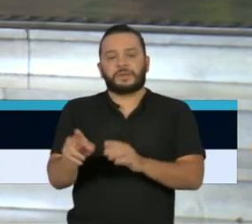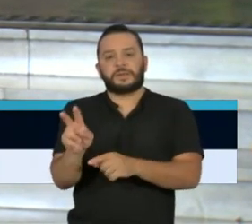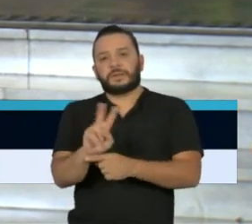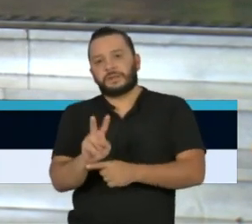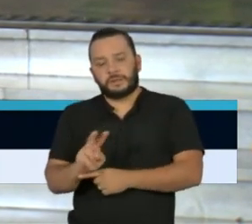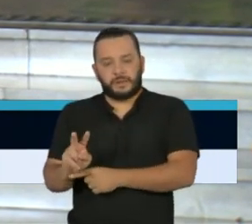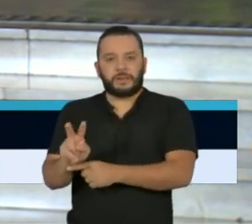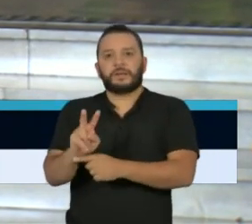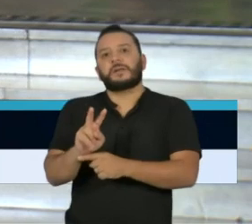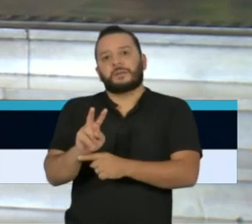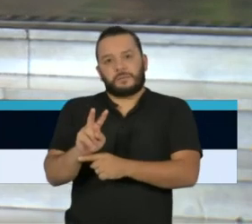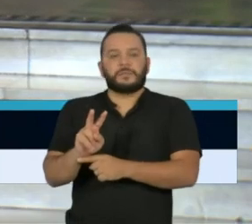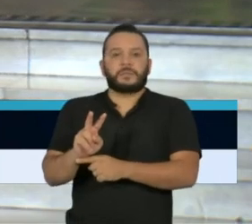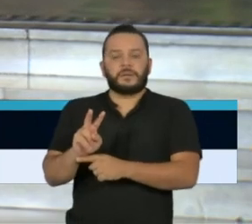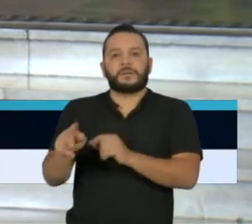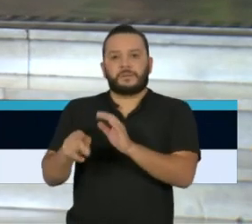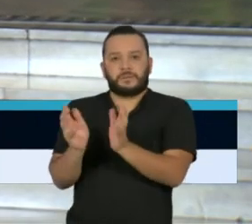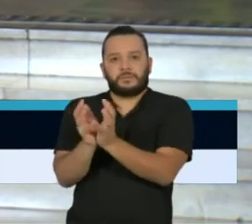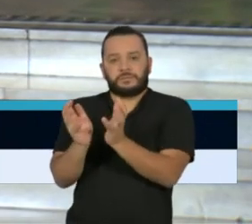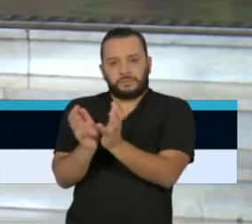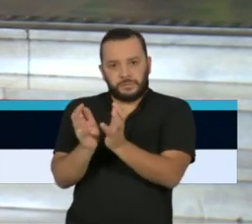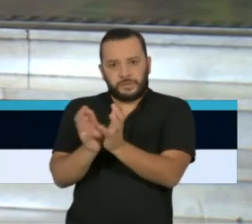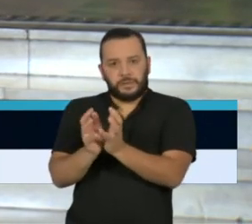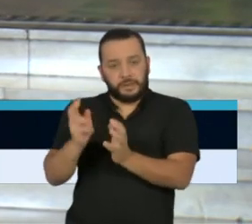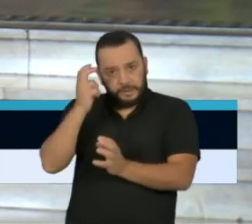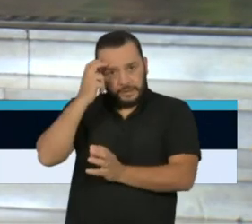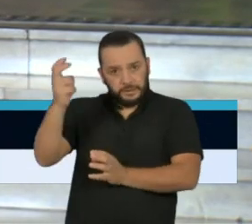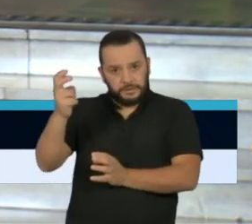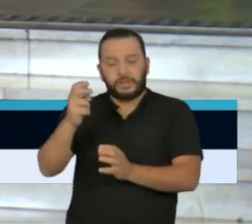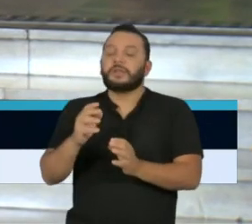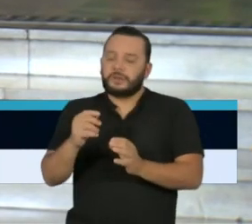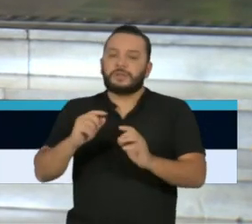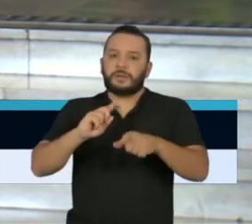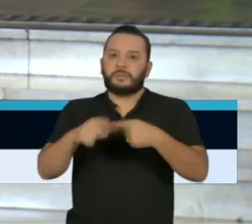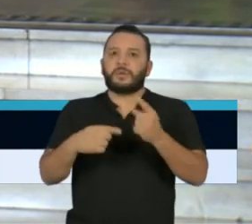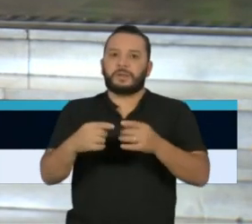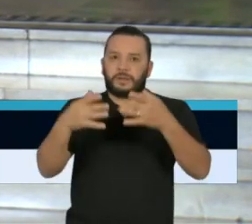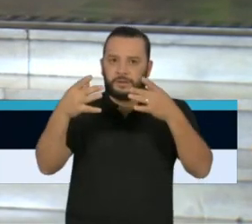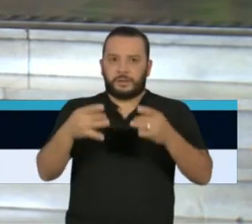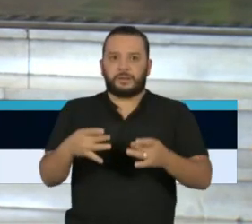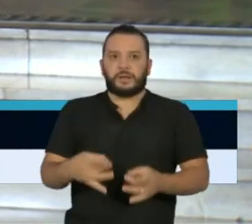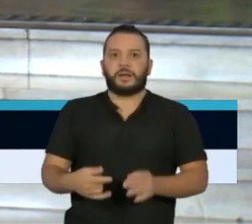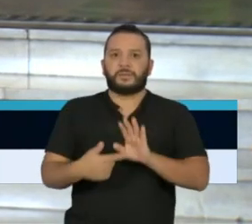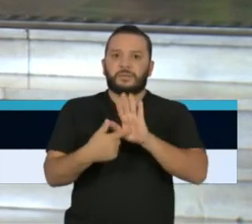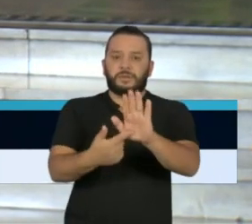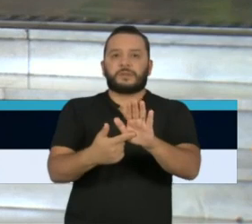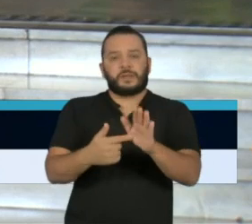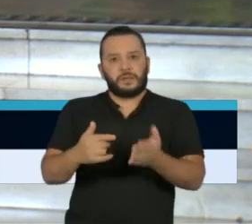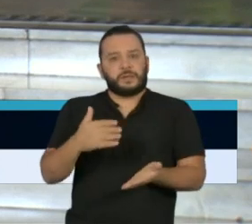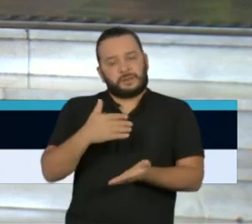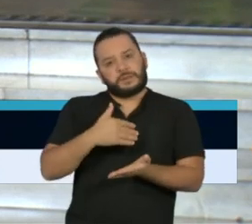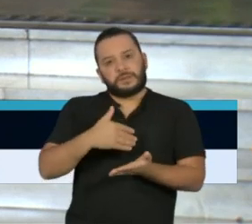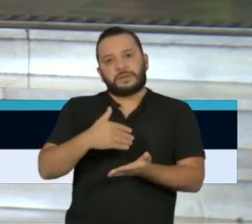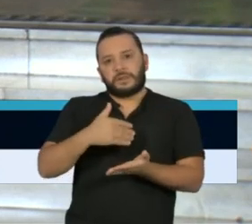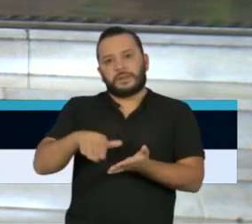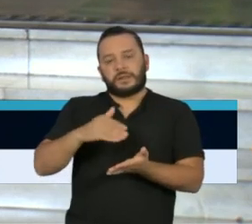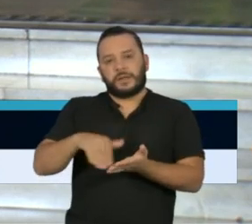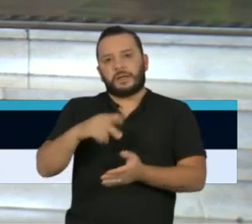Monitoramento Inteligente, o SIMI, será apresentado na sequência pela secretária Patrícia Ellen.